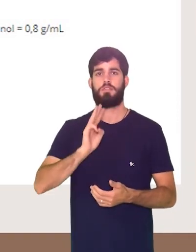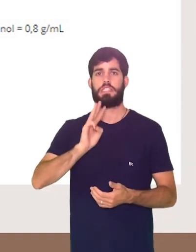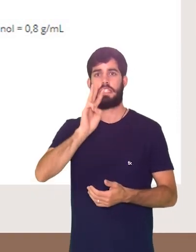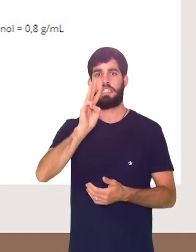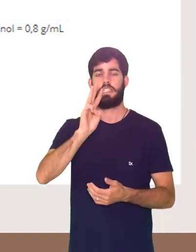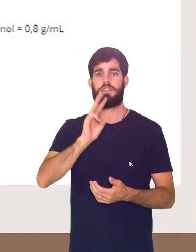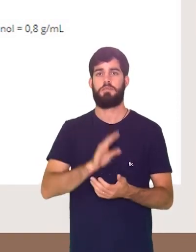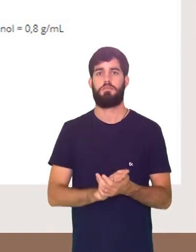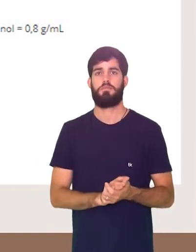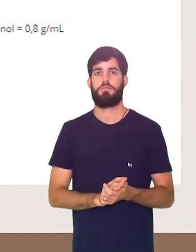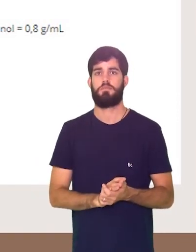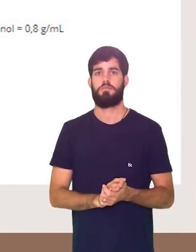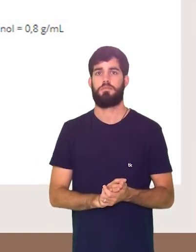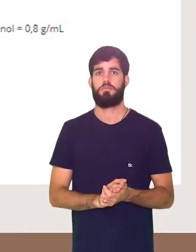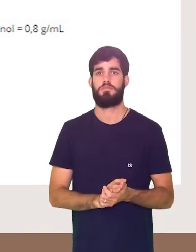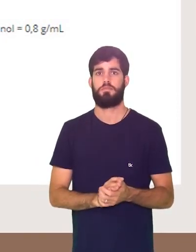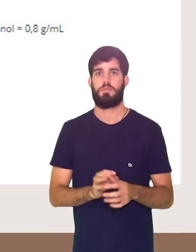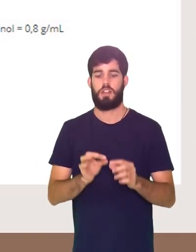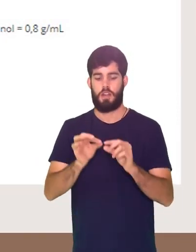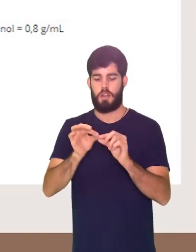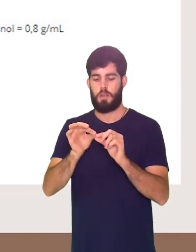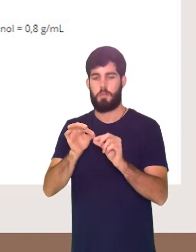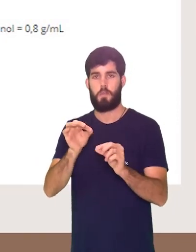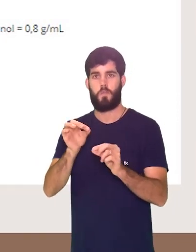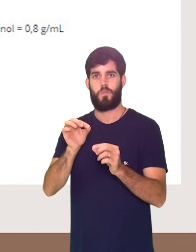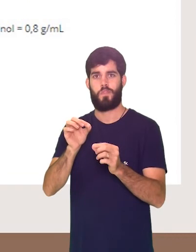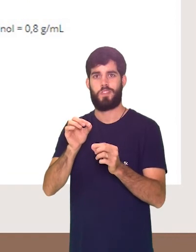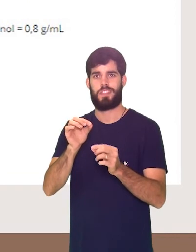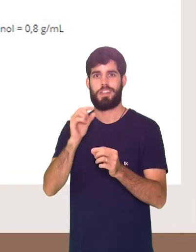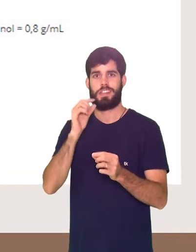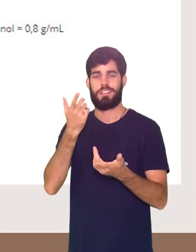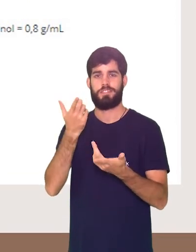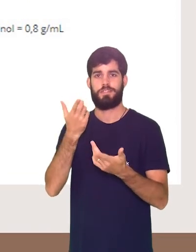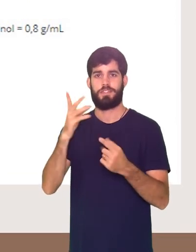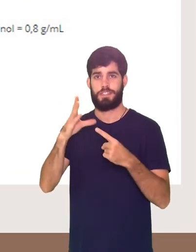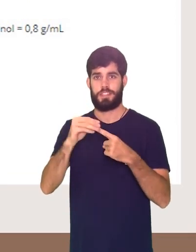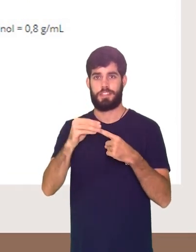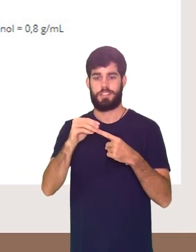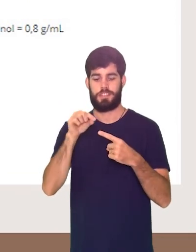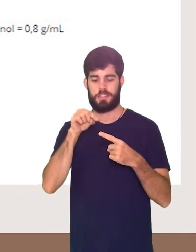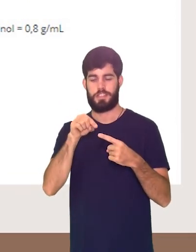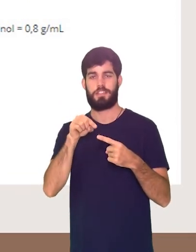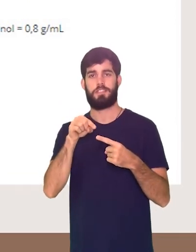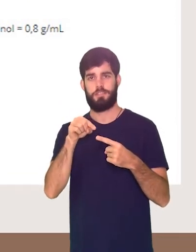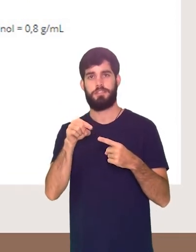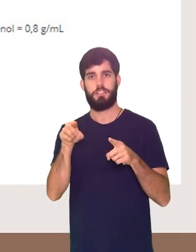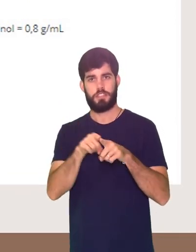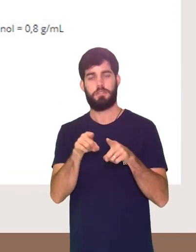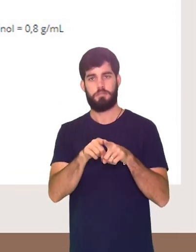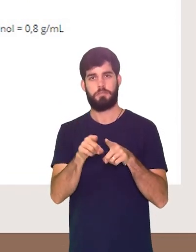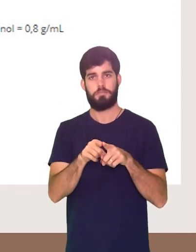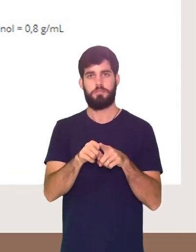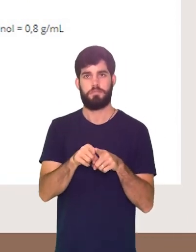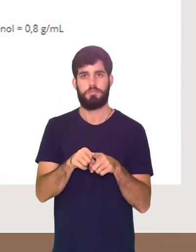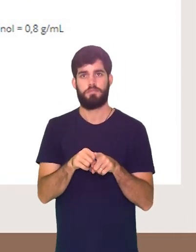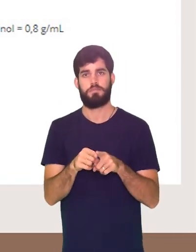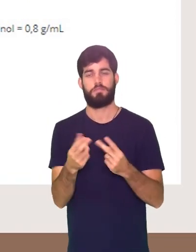a ponta da caneta BIC, é de tungstênio. Que além de tapar ali para aquela tinta